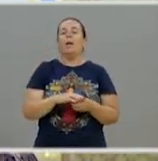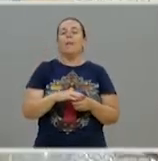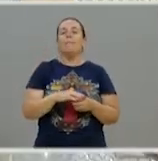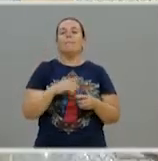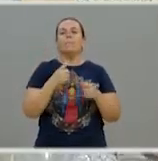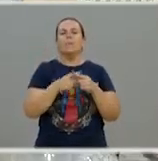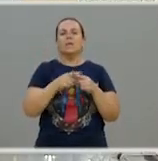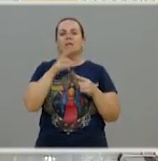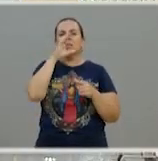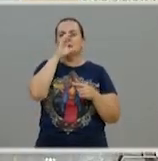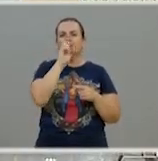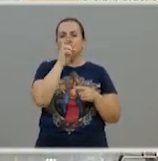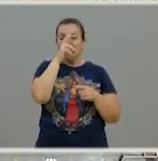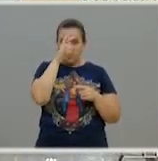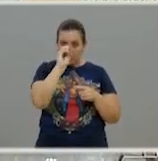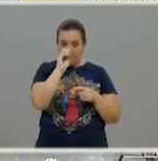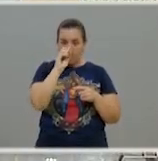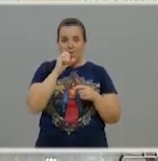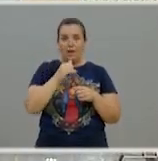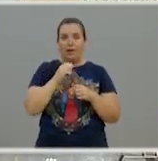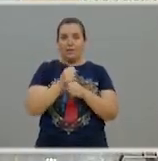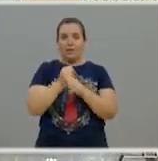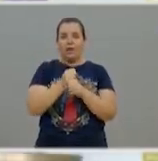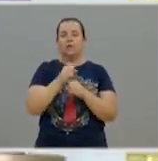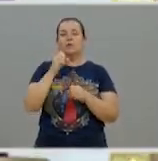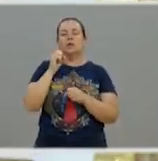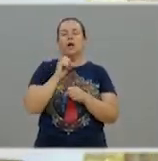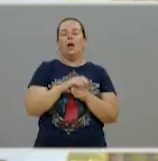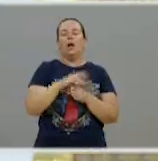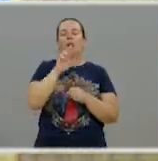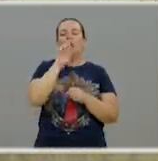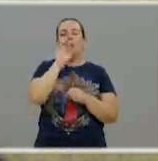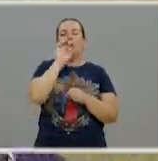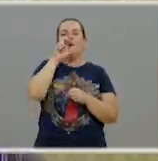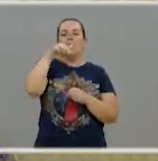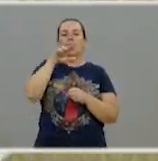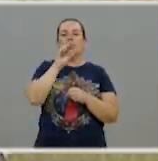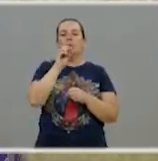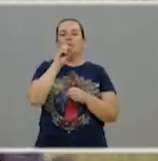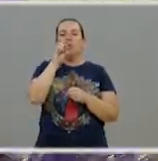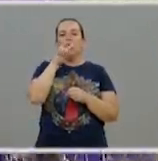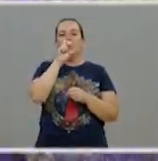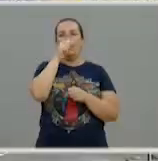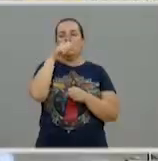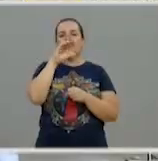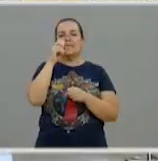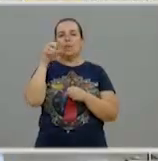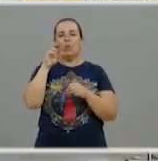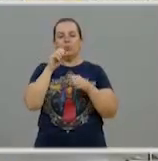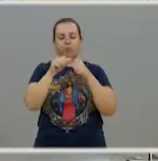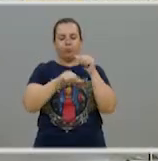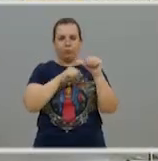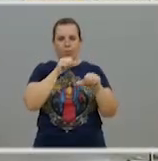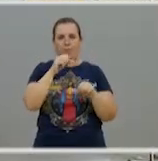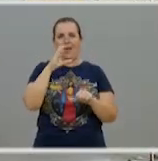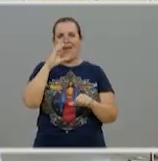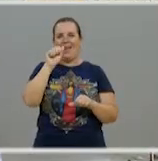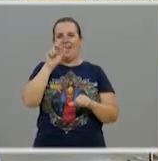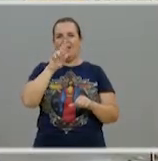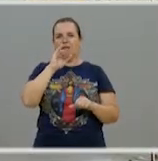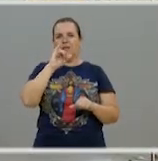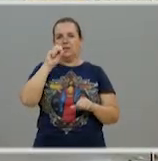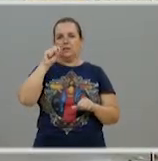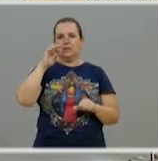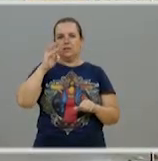com o Papa Francisco, agora para Pentecostes, dá tempo. Você sobe lá no Monte Tabor, você é uma subida